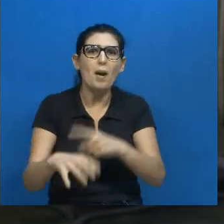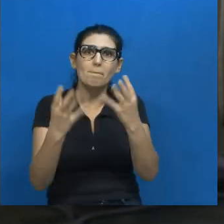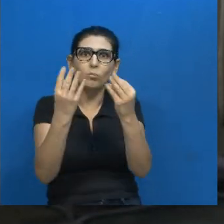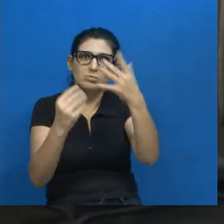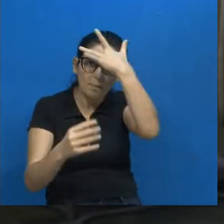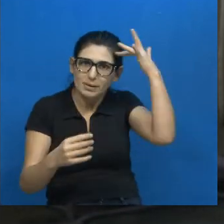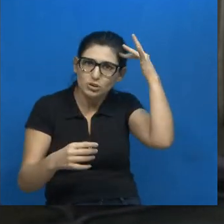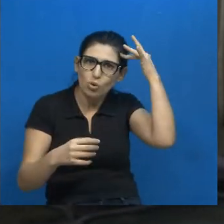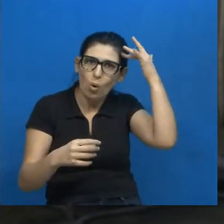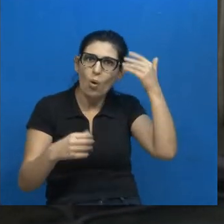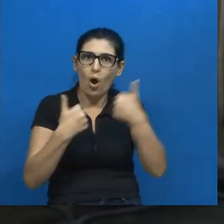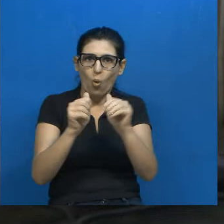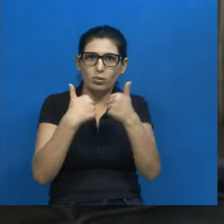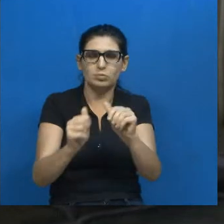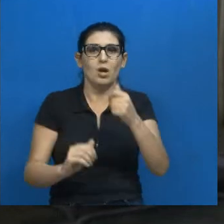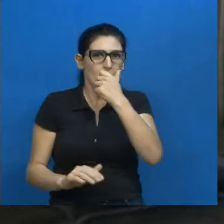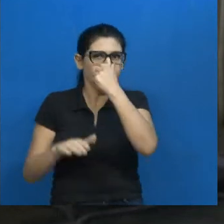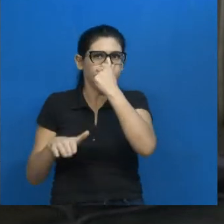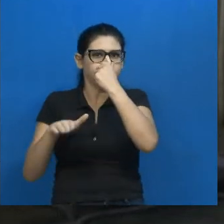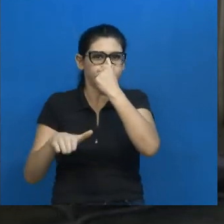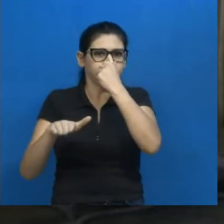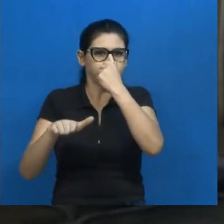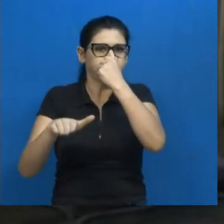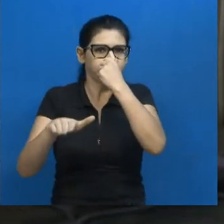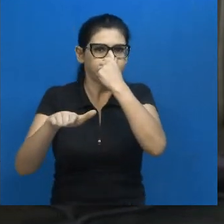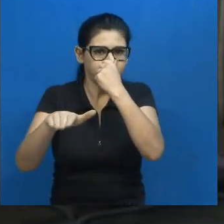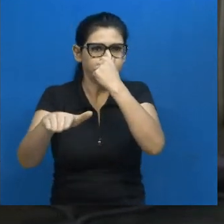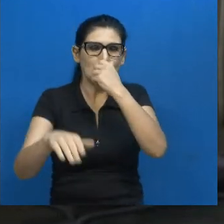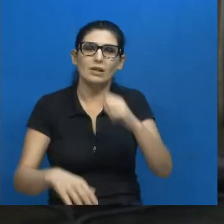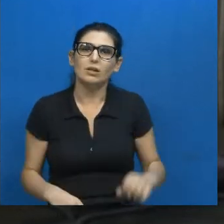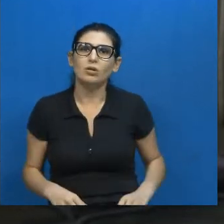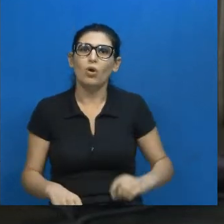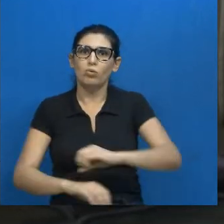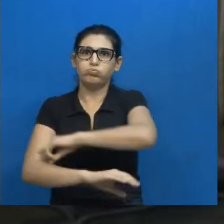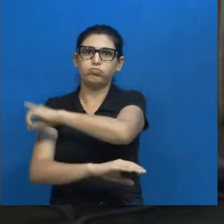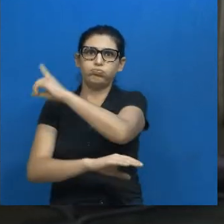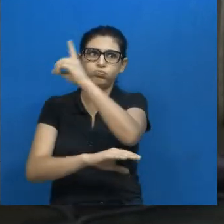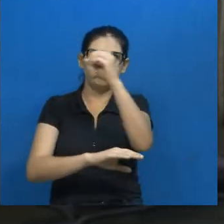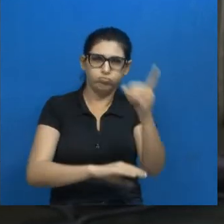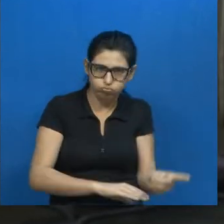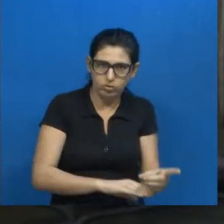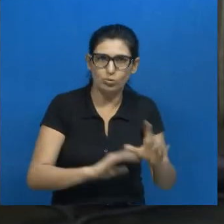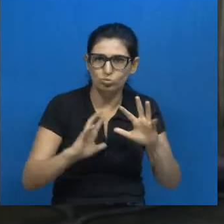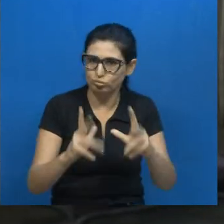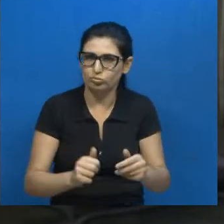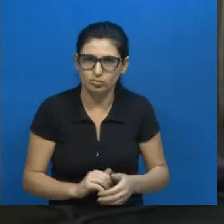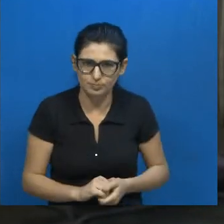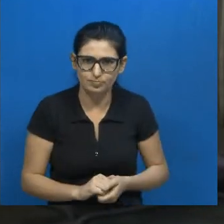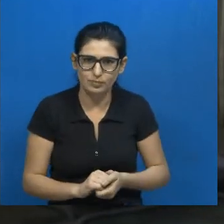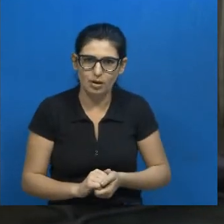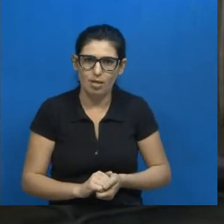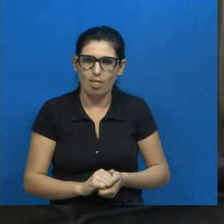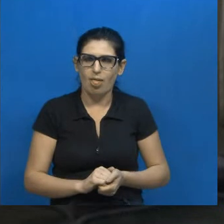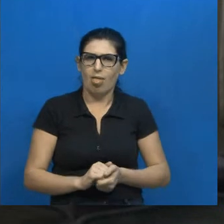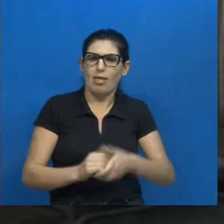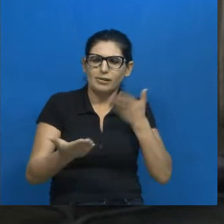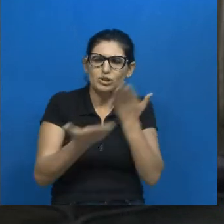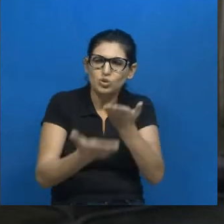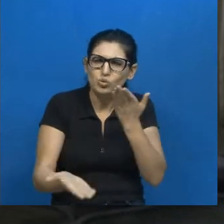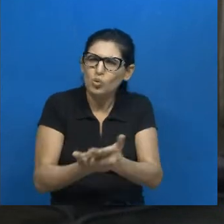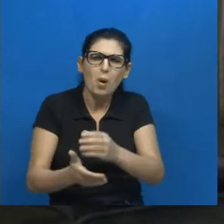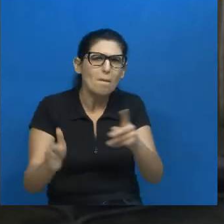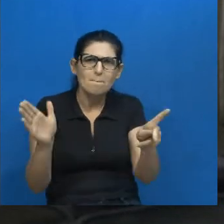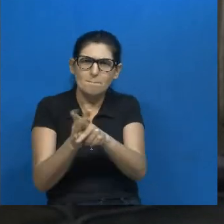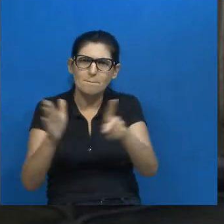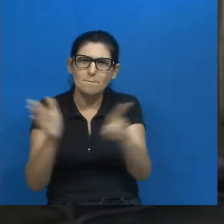Mas também eu fiz isso no decorrer da linha o dia inteiro. Tá? E a análise que foi feita, ela não foi feita de uma linha específica,